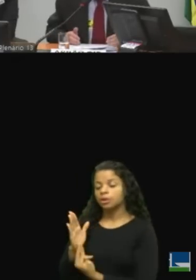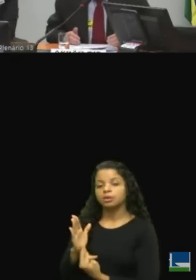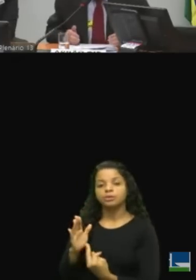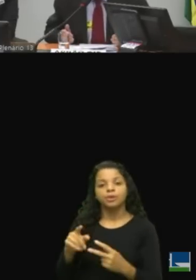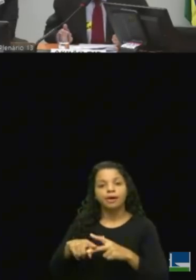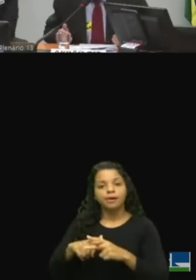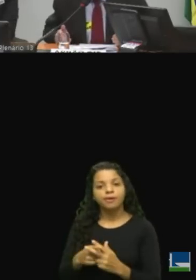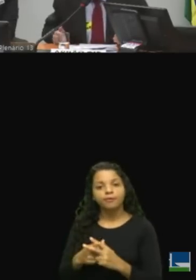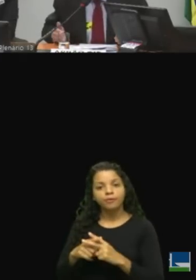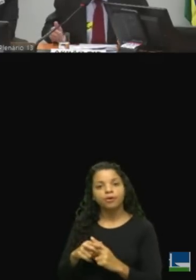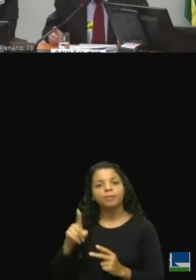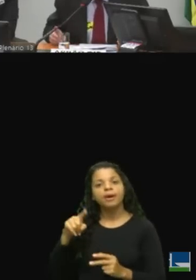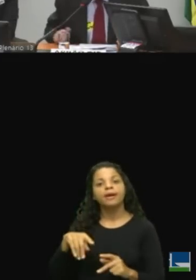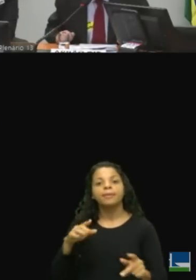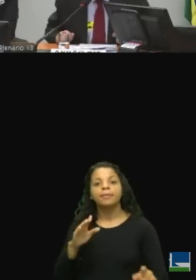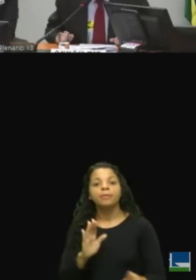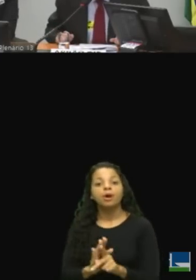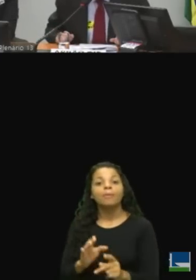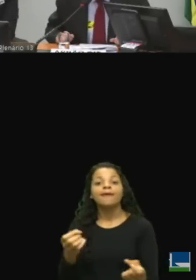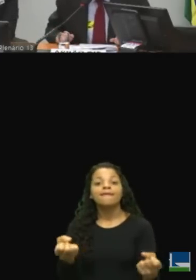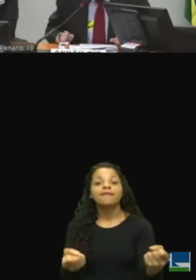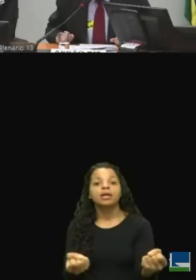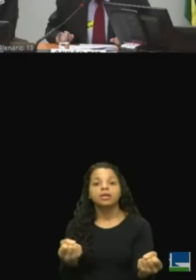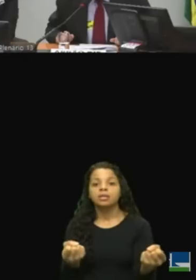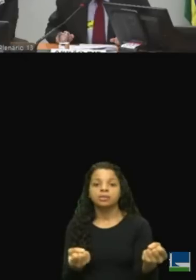é para o veículo.